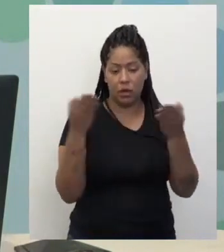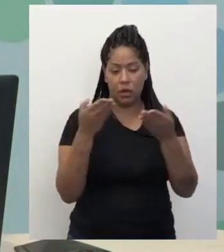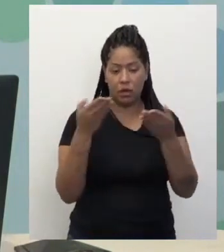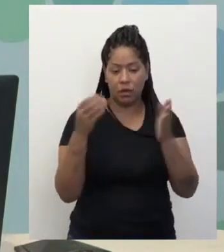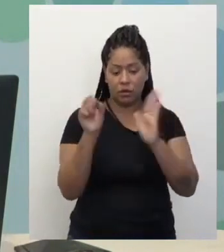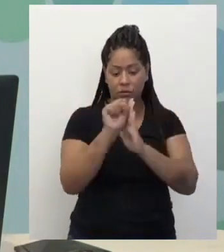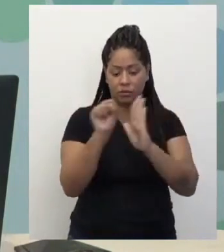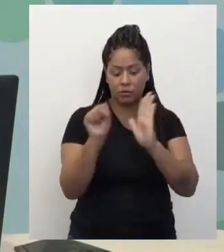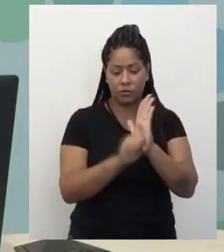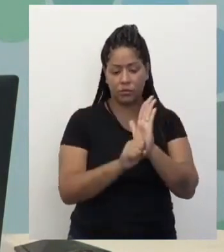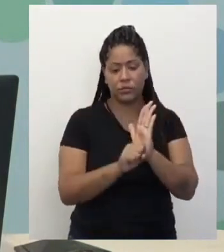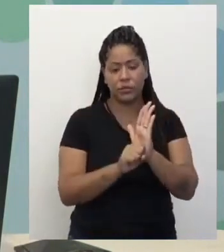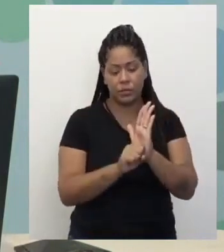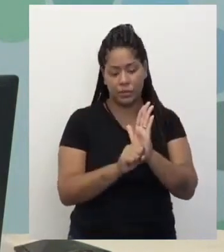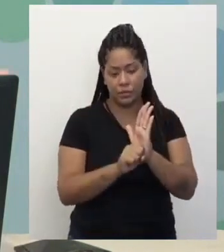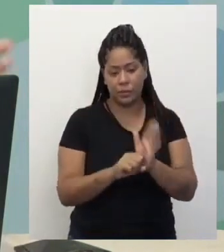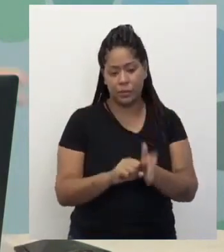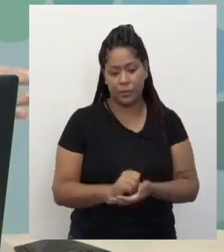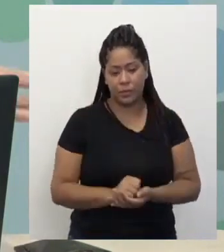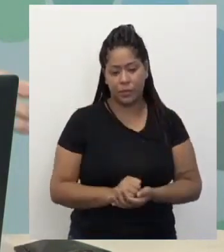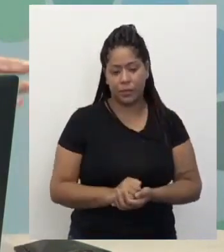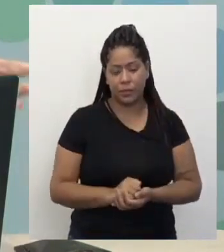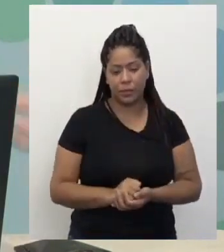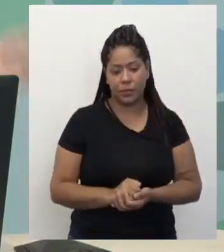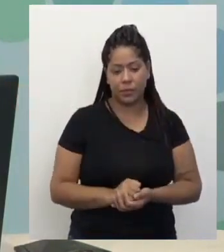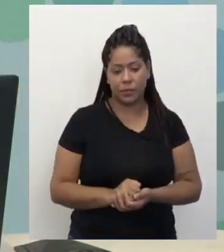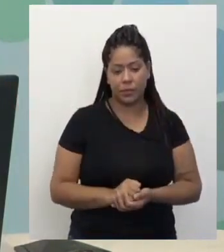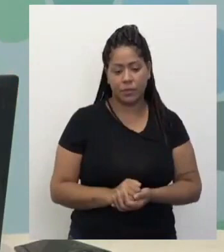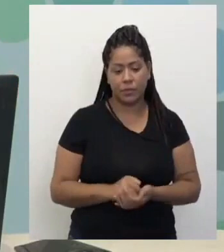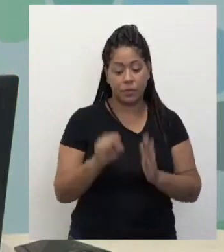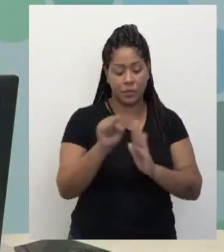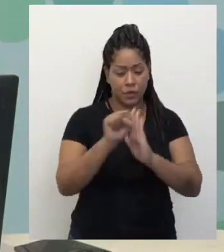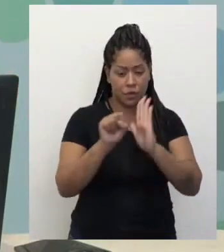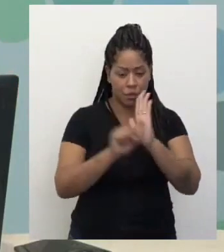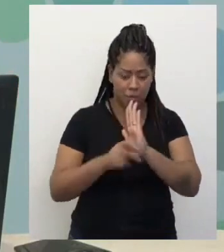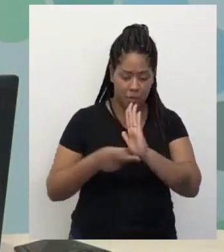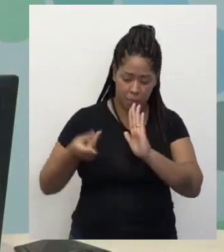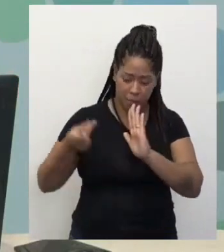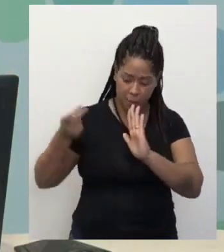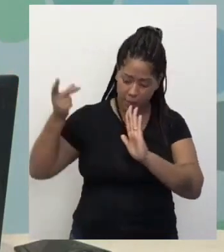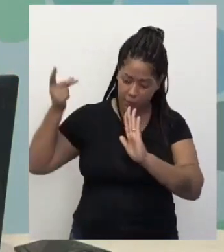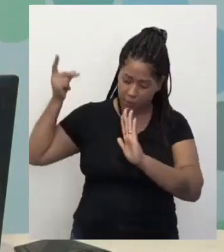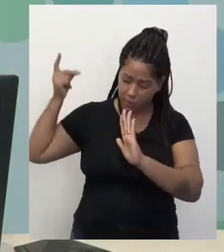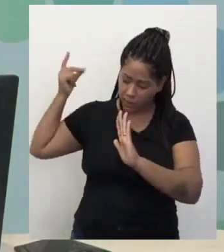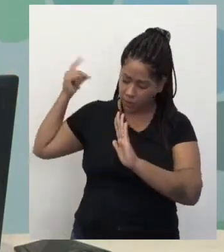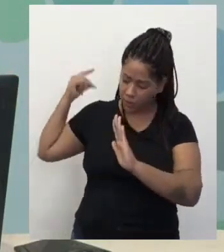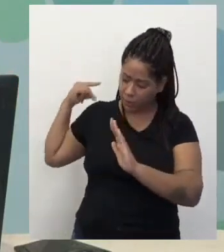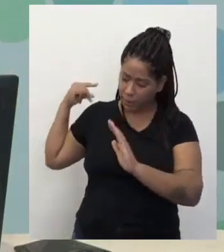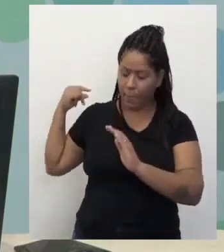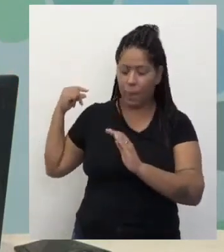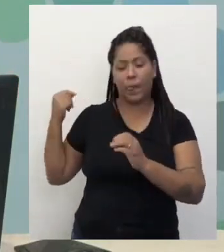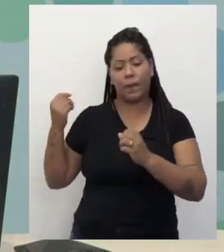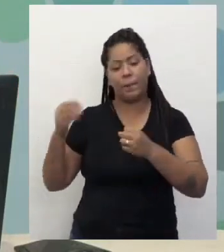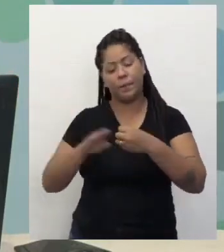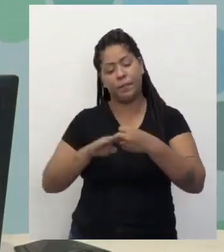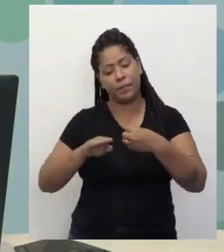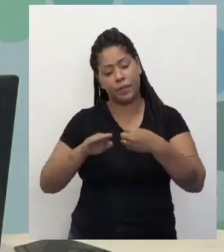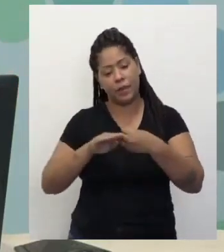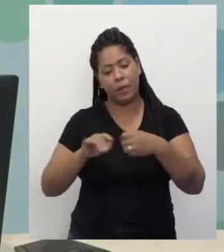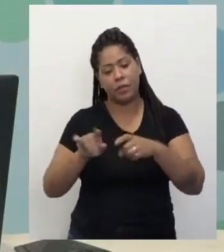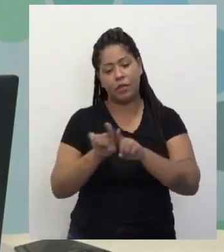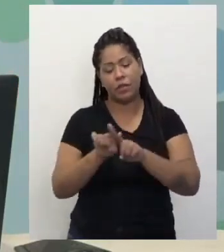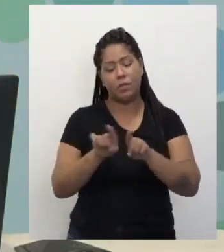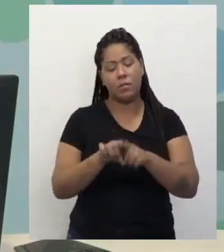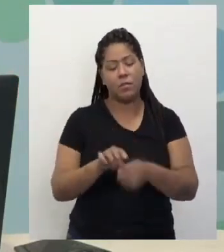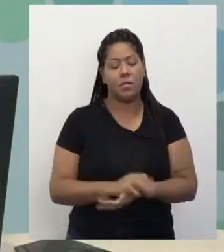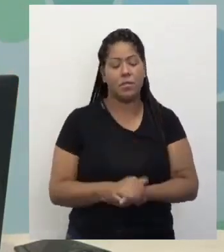Média agora, né? Passando aí da transição do fim do Império Romano, a Idade Média, o feudalismo na Europa Ocidental e